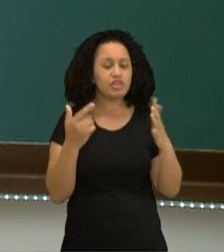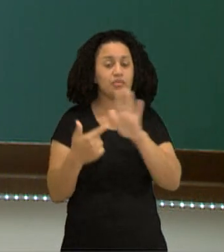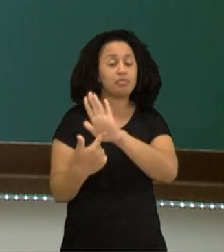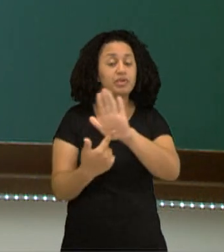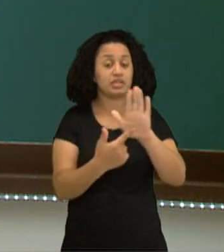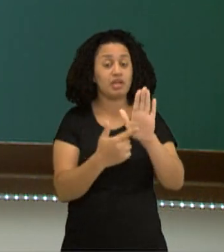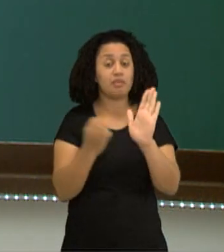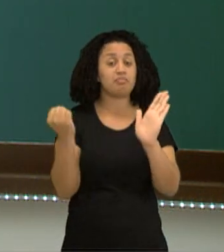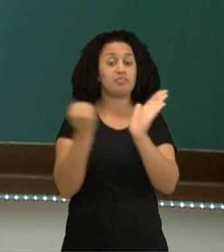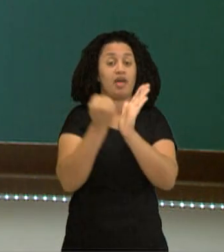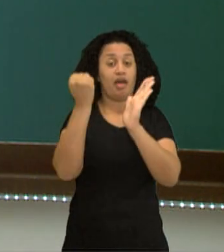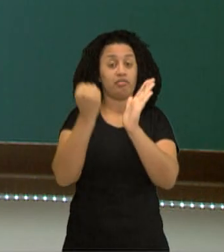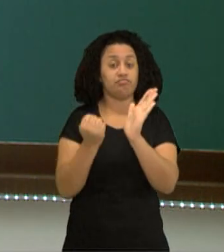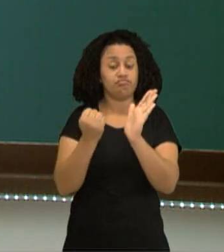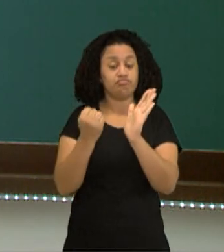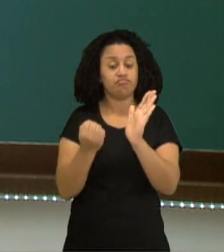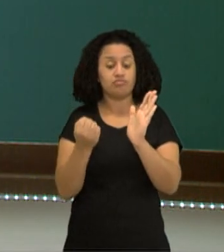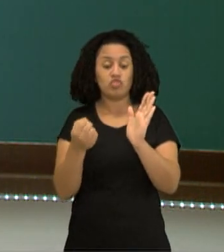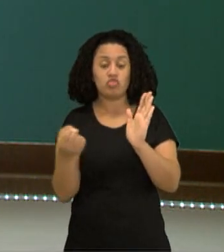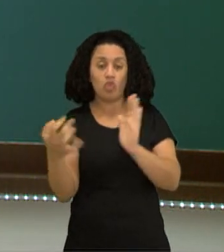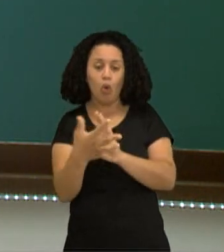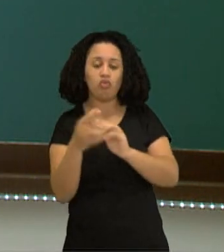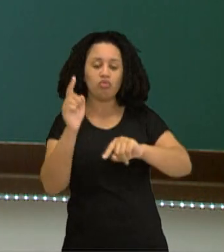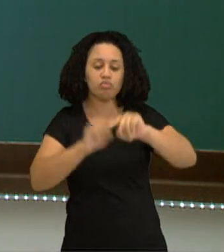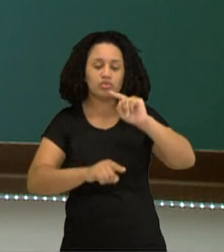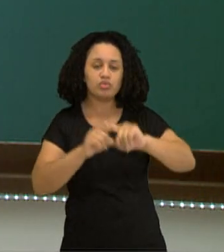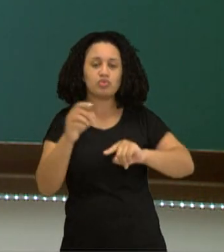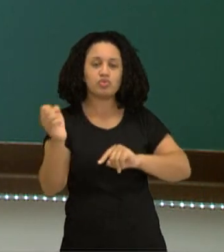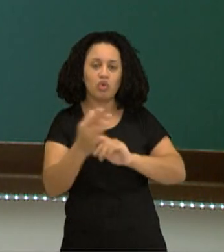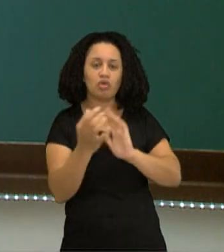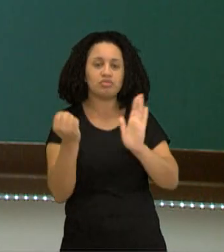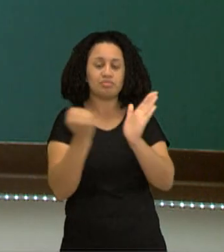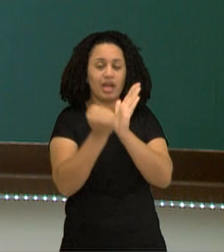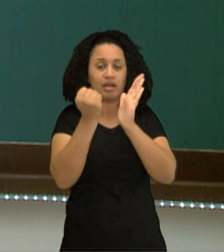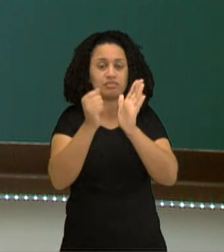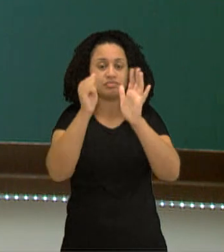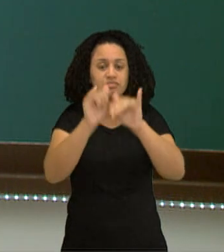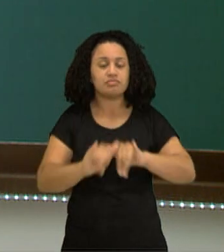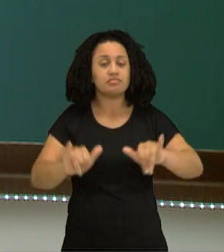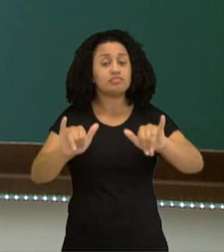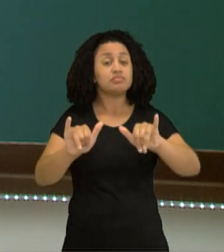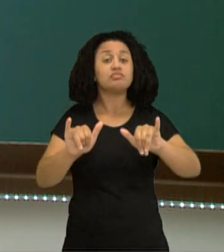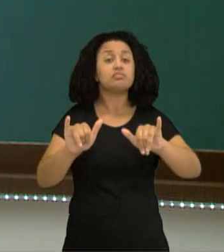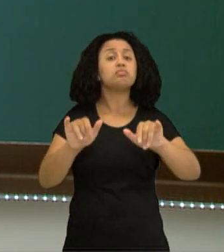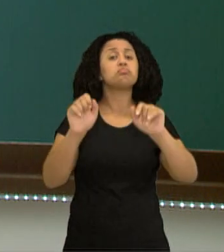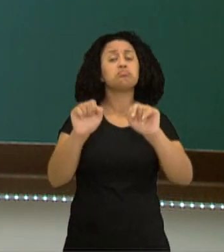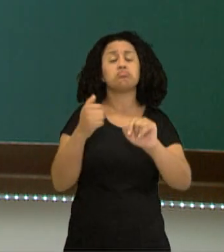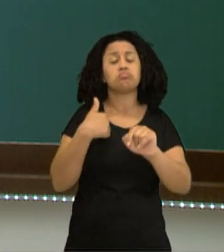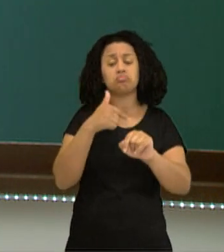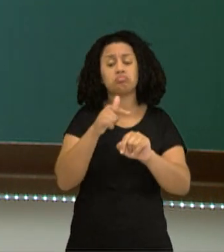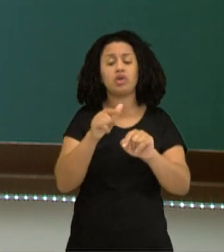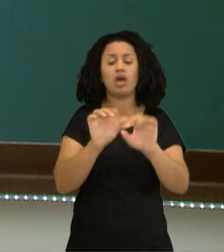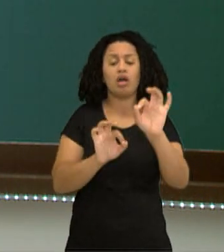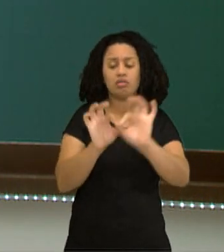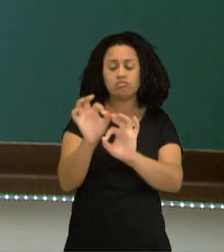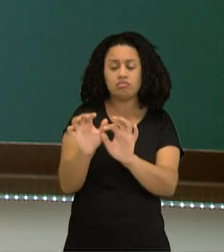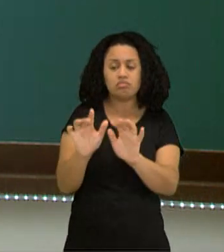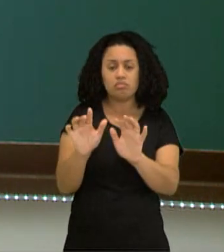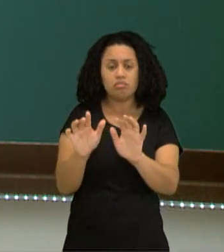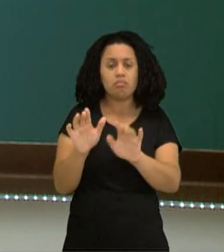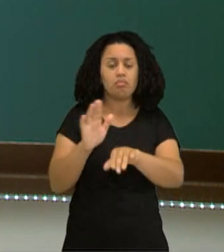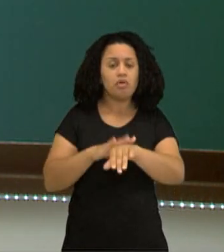apresentação de uma marca nova, de um lançamento de um produto de uma marca, e de repente acaba aquela promoção, aquela